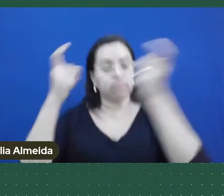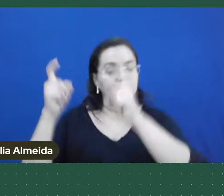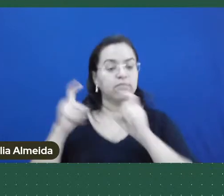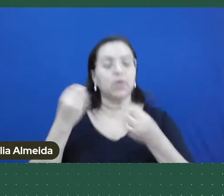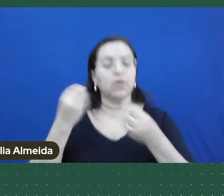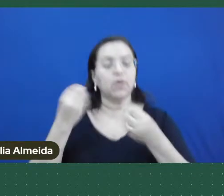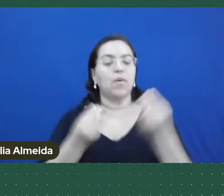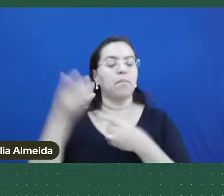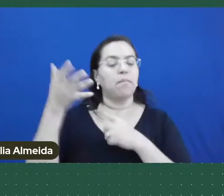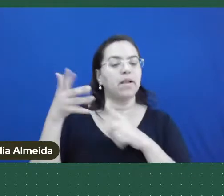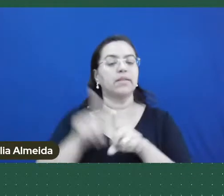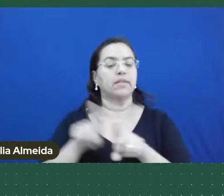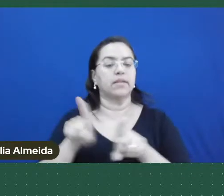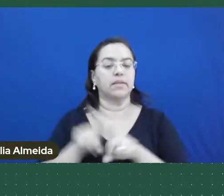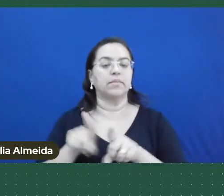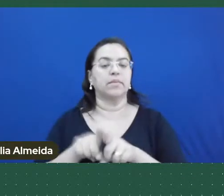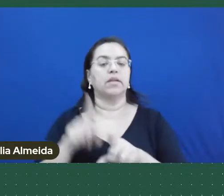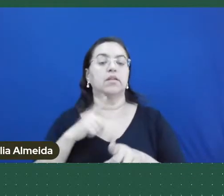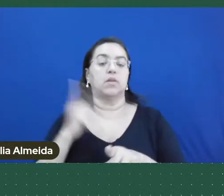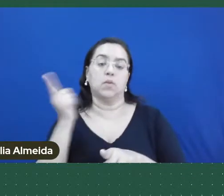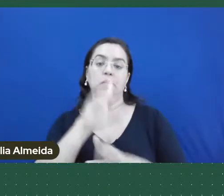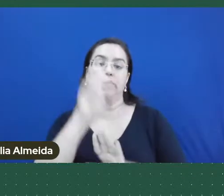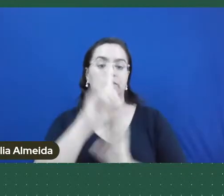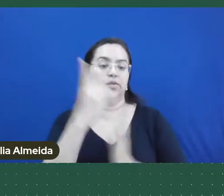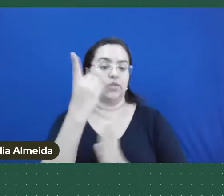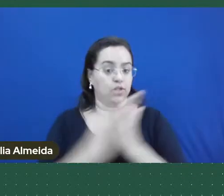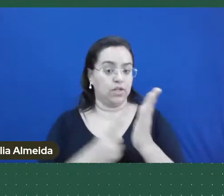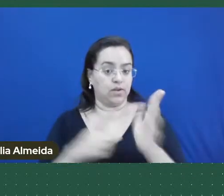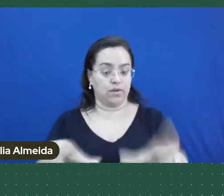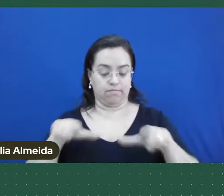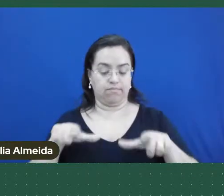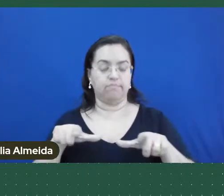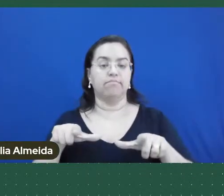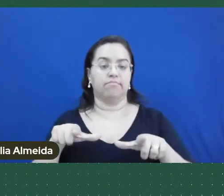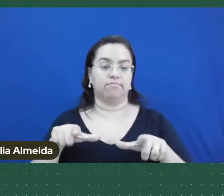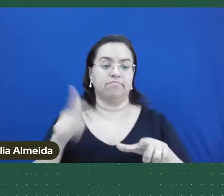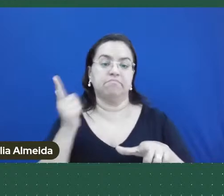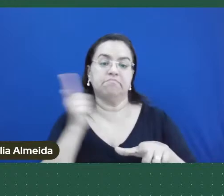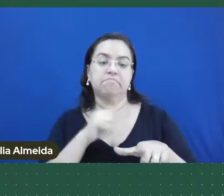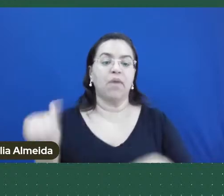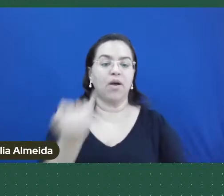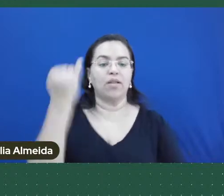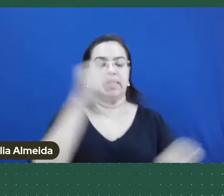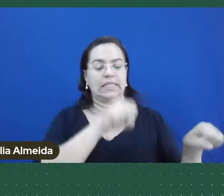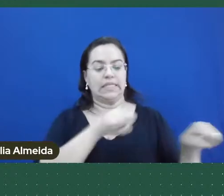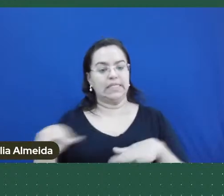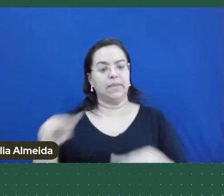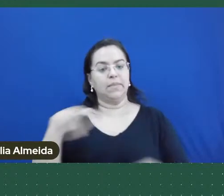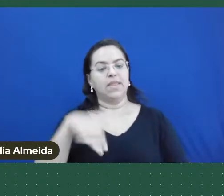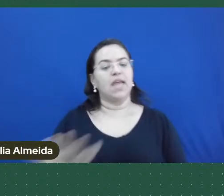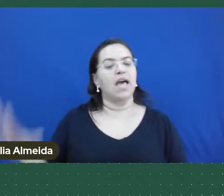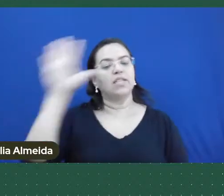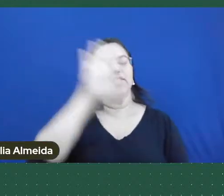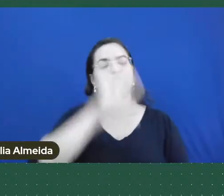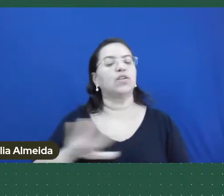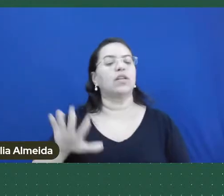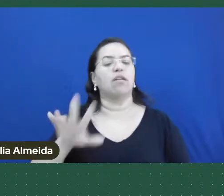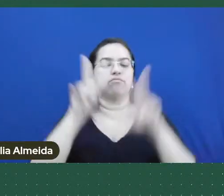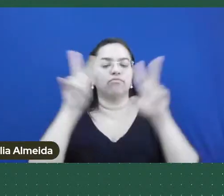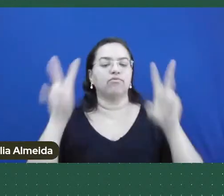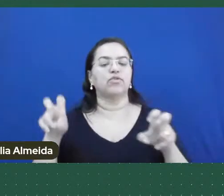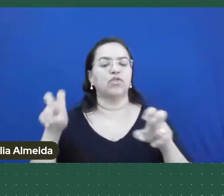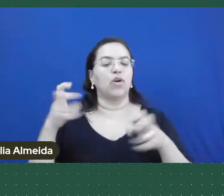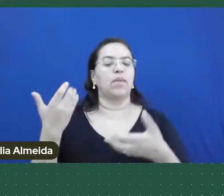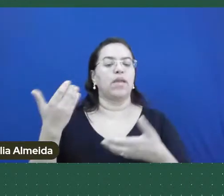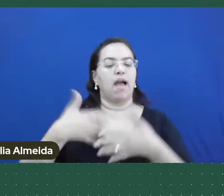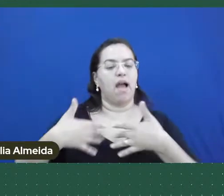também receber, né, um certificado de participação desse evento tão importante que é a Semana Nacional de Arquivos. Esse evento